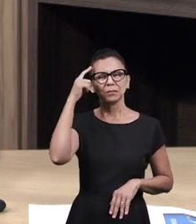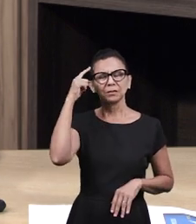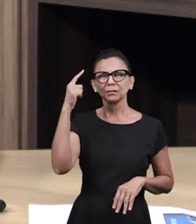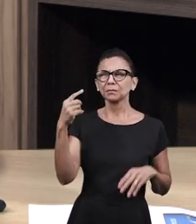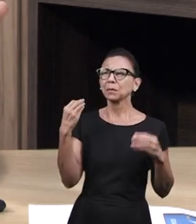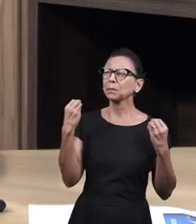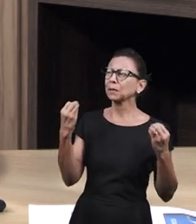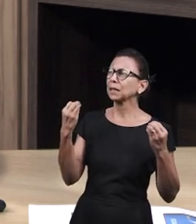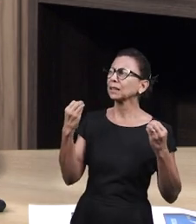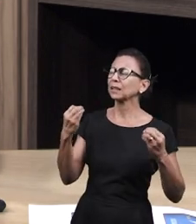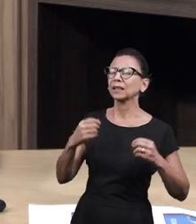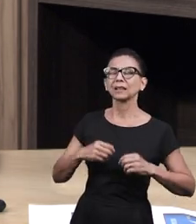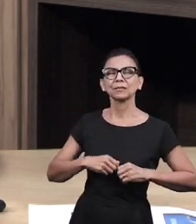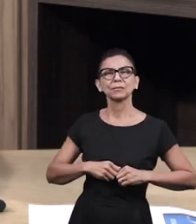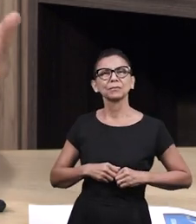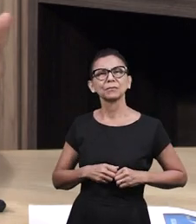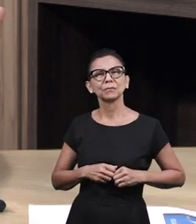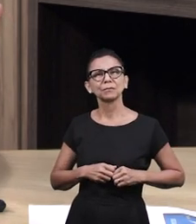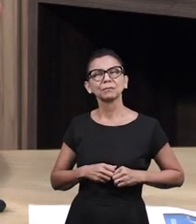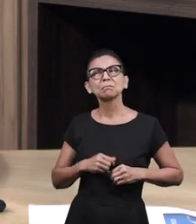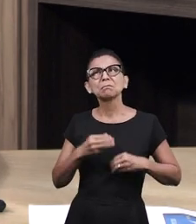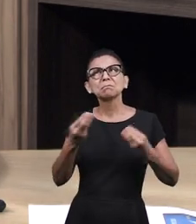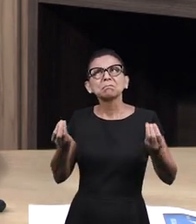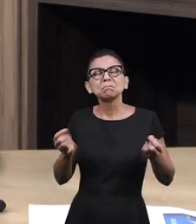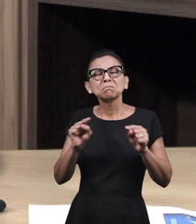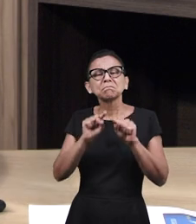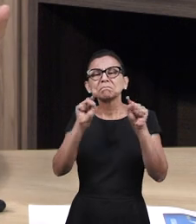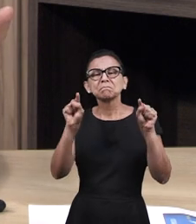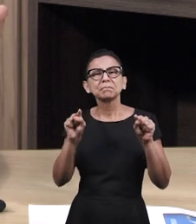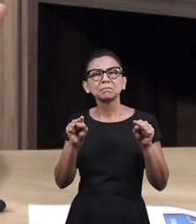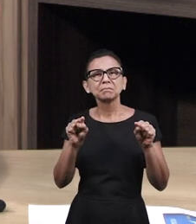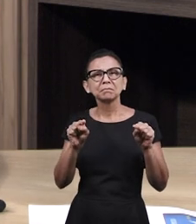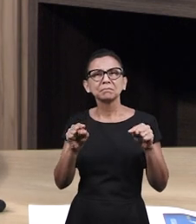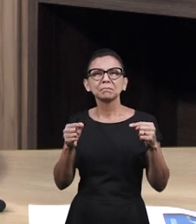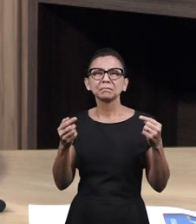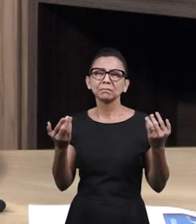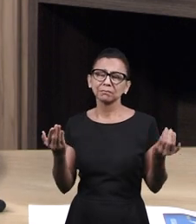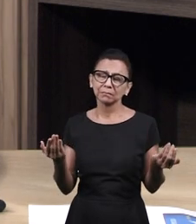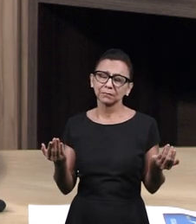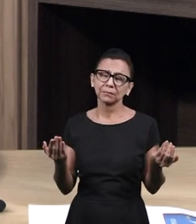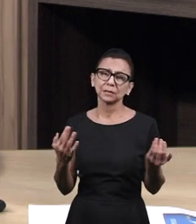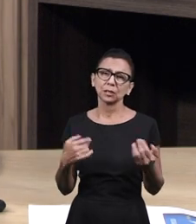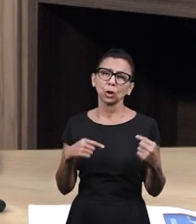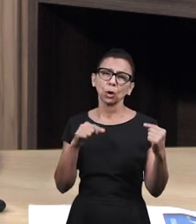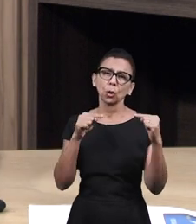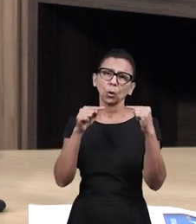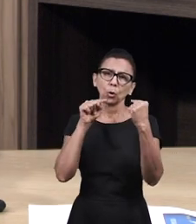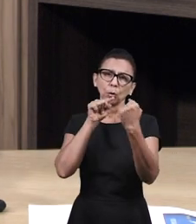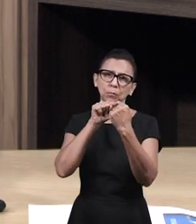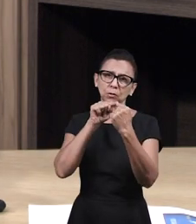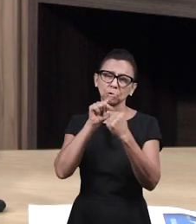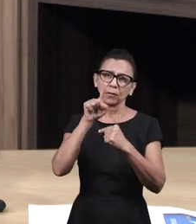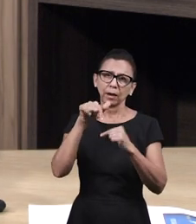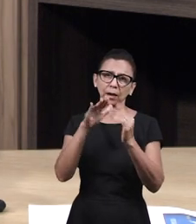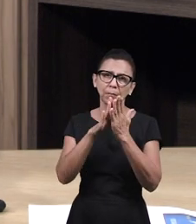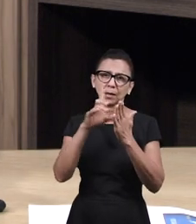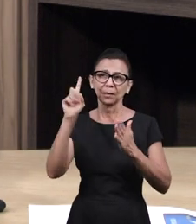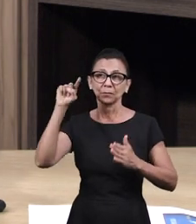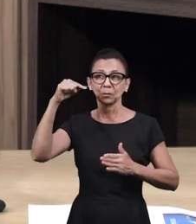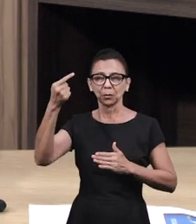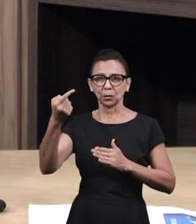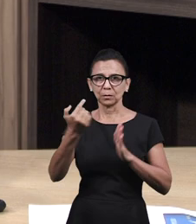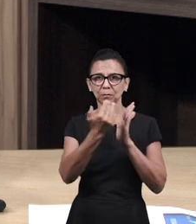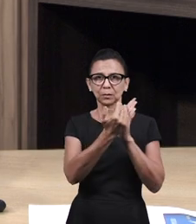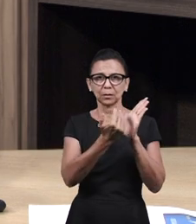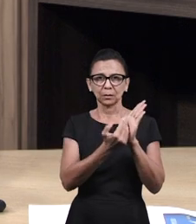vai chegar onde, né? Onde é que nós vamos chegar com isso? De qualquer maneira, o nosso objetivo aqui é falar da palavra, falar da doutrina. Você vai entender